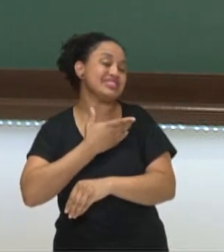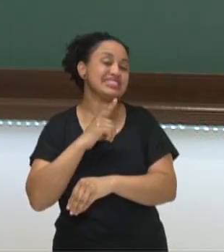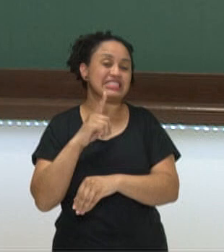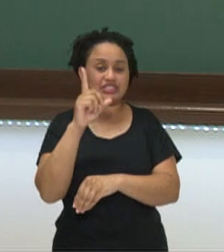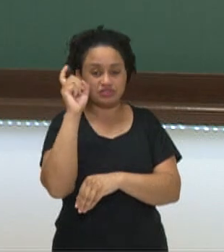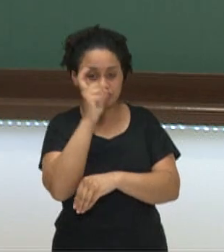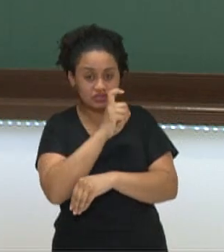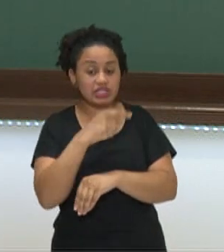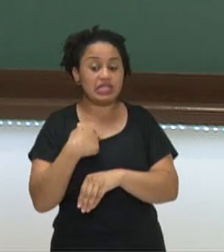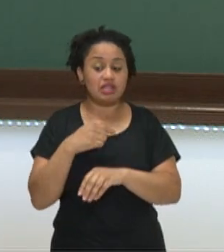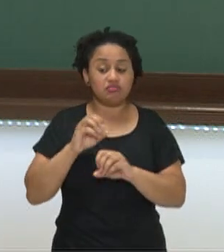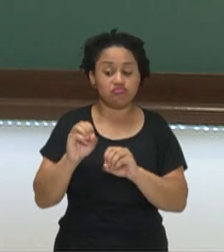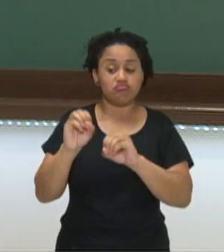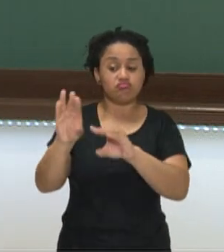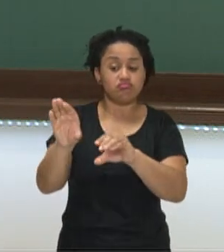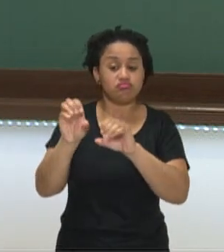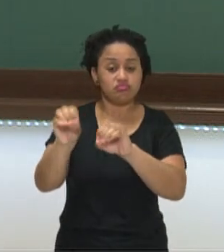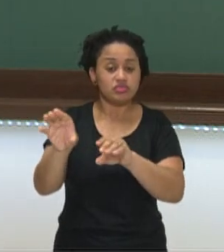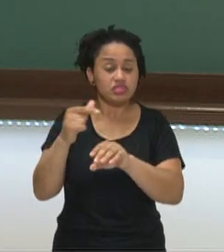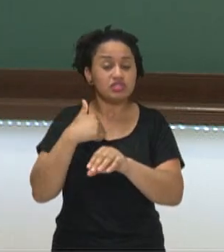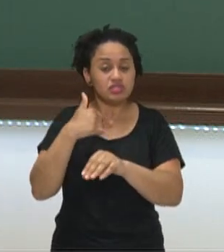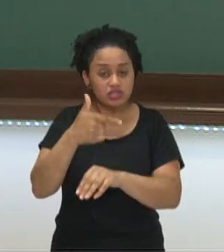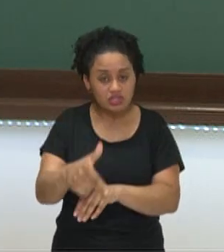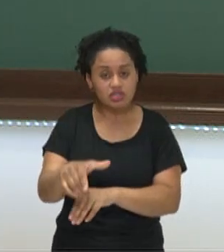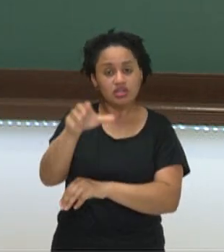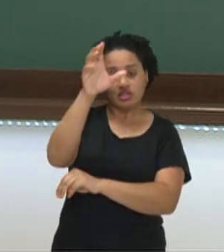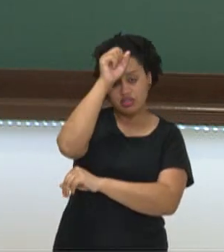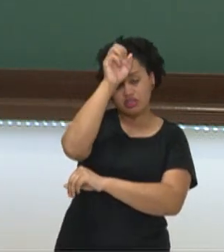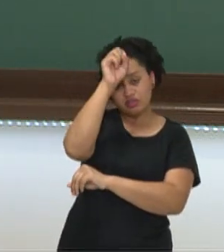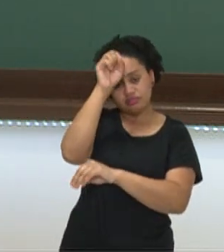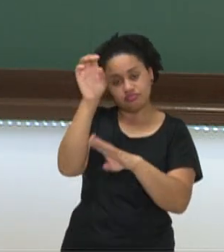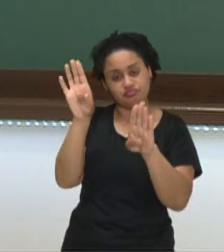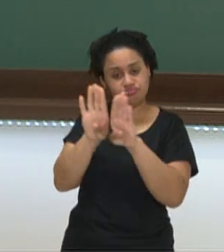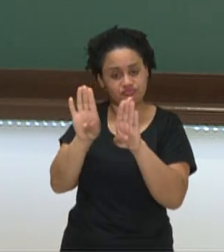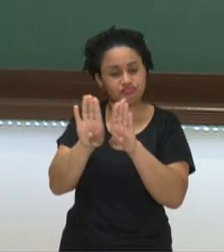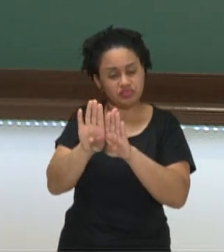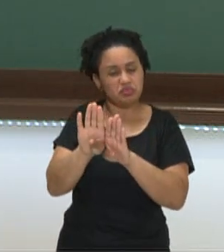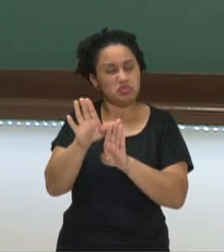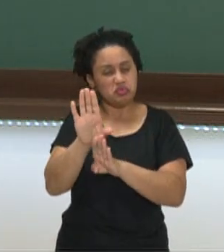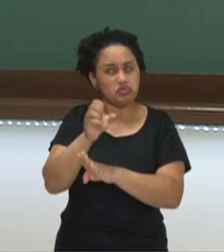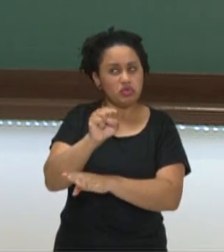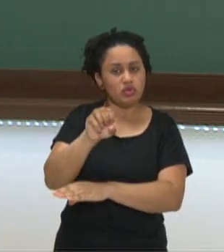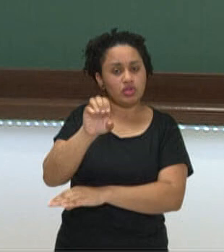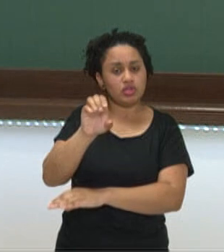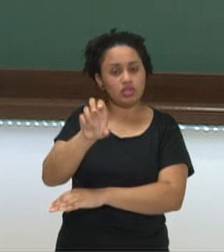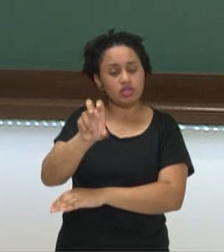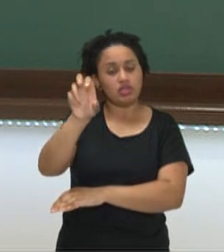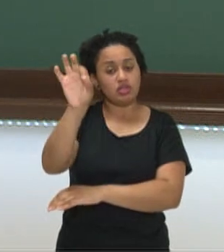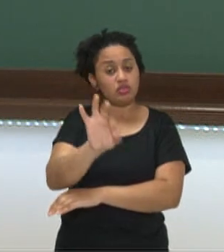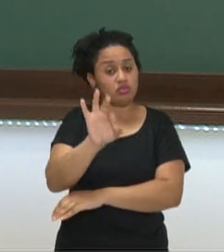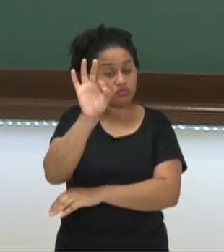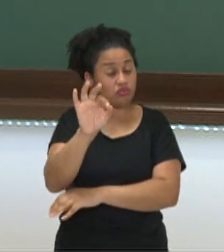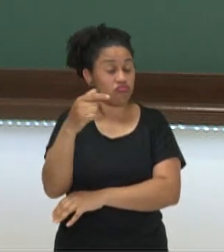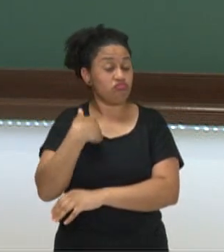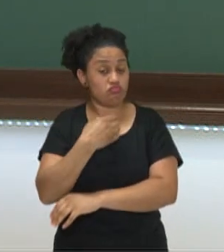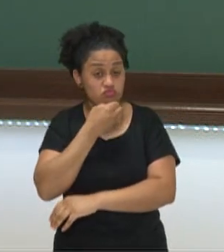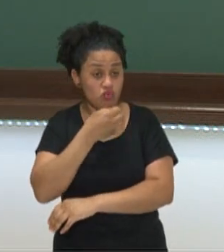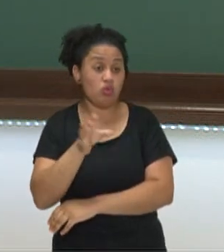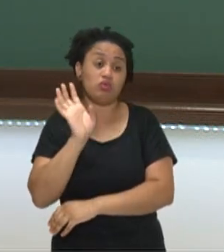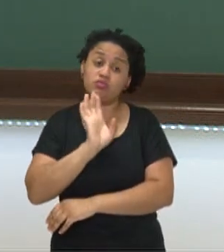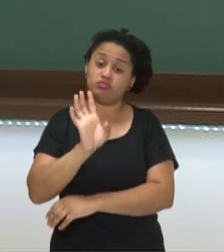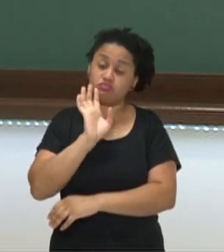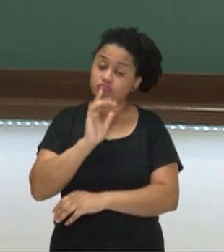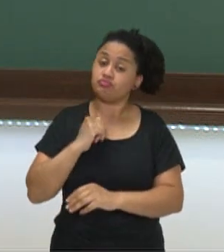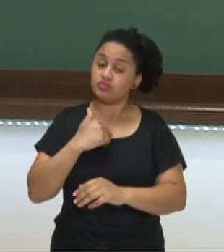Quando a gente ensina, o índice de retenção da aprendizagem é de 85%. Isso é muito bacana, né?